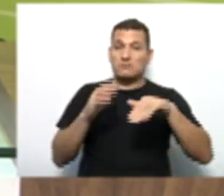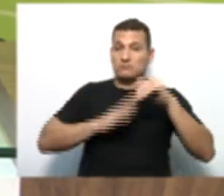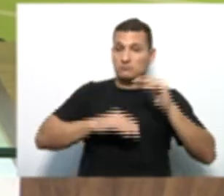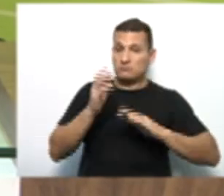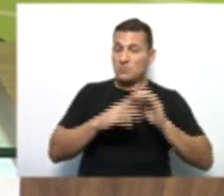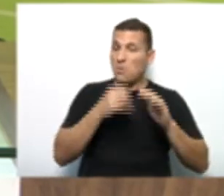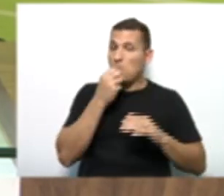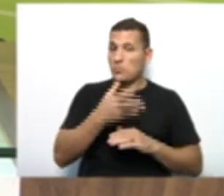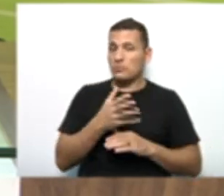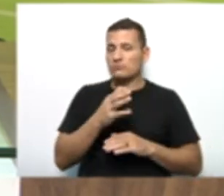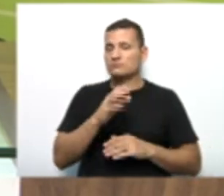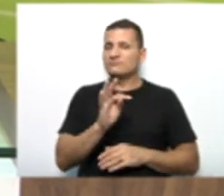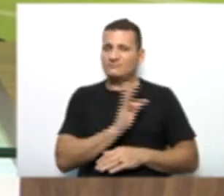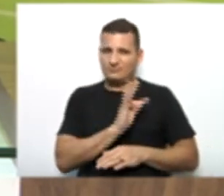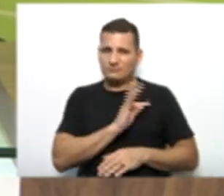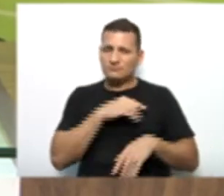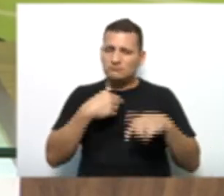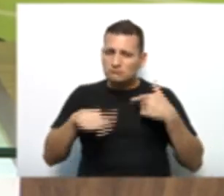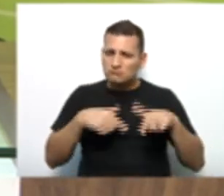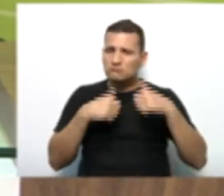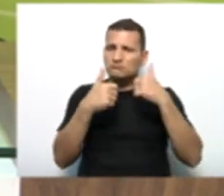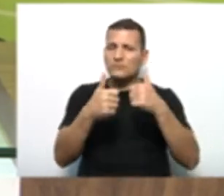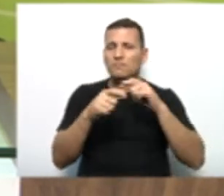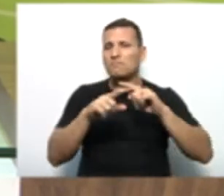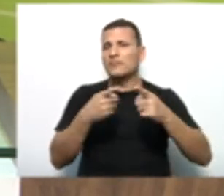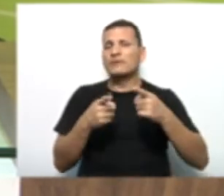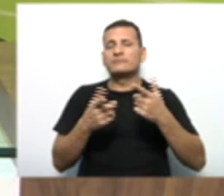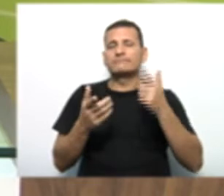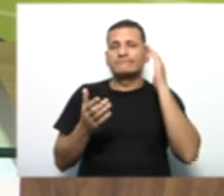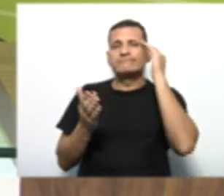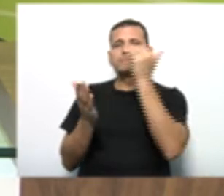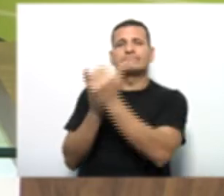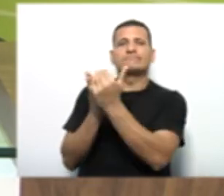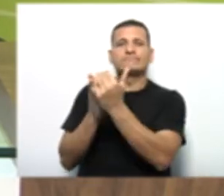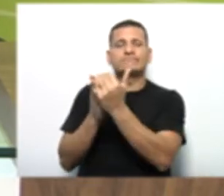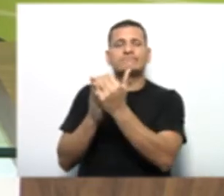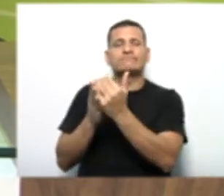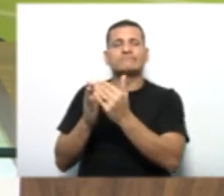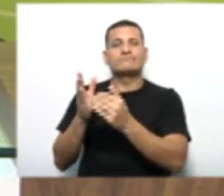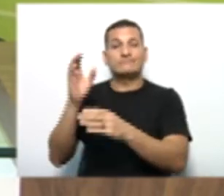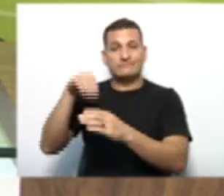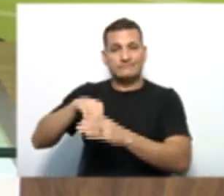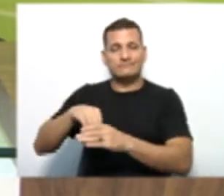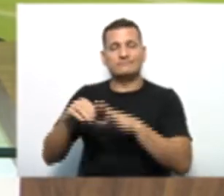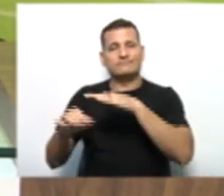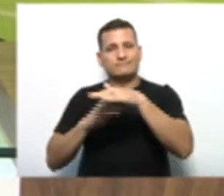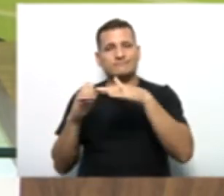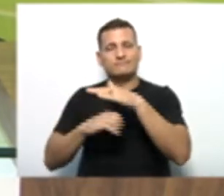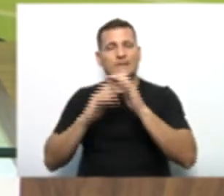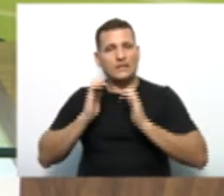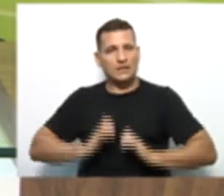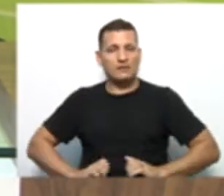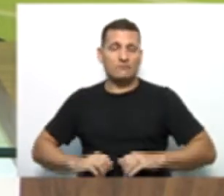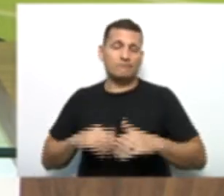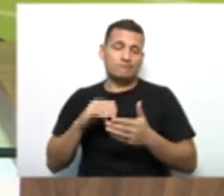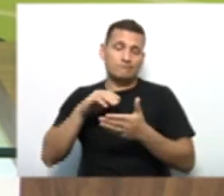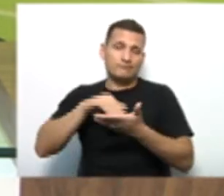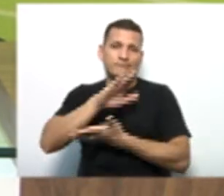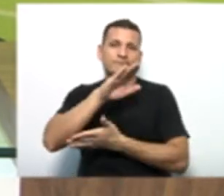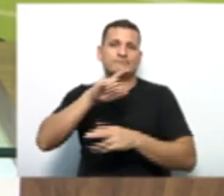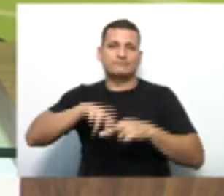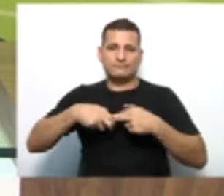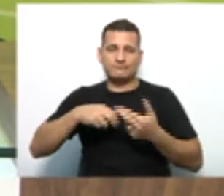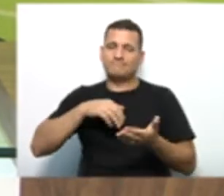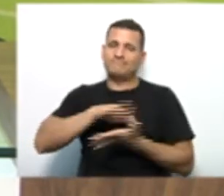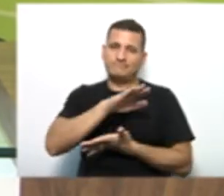vista técnico, mas porque não seguiram aquela conduta esperada pela instituição, acabaram sendo demitidos. Então, nós